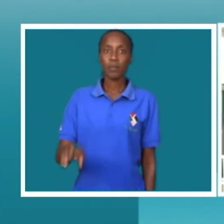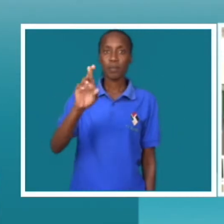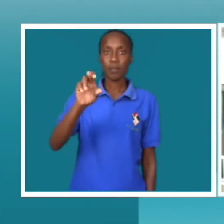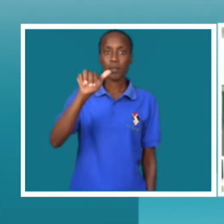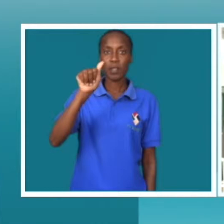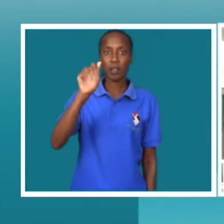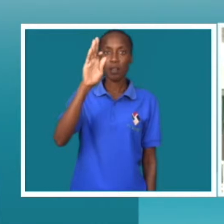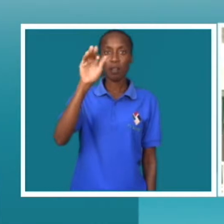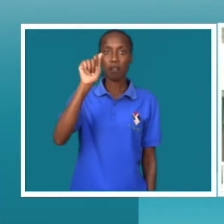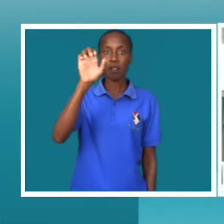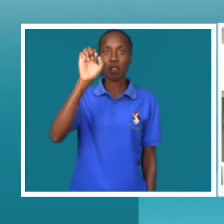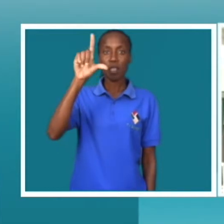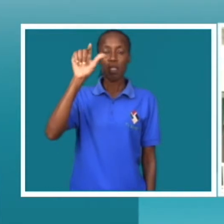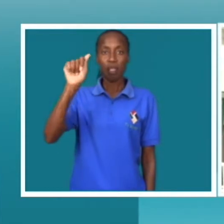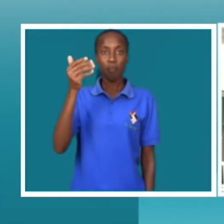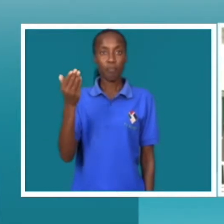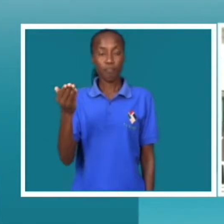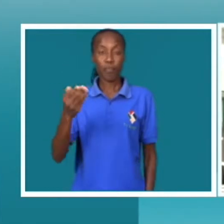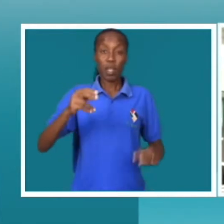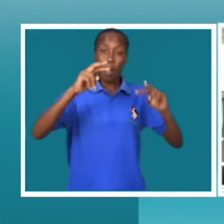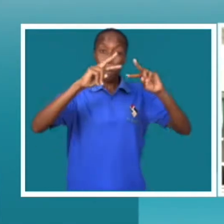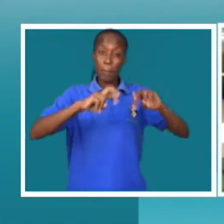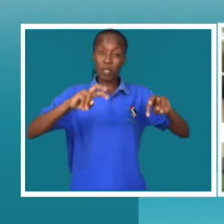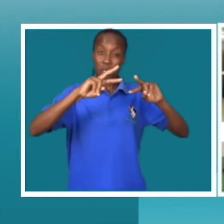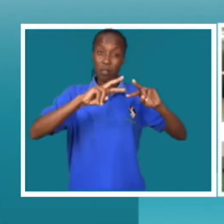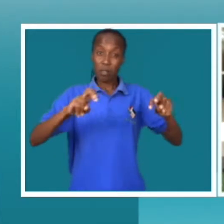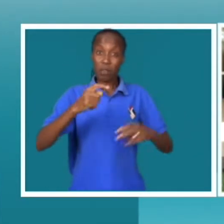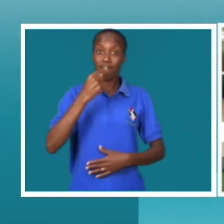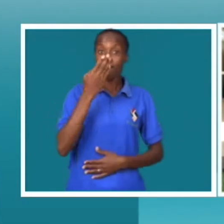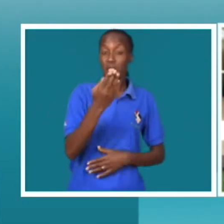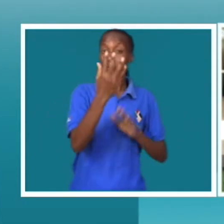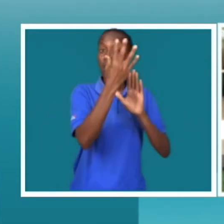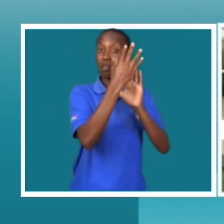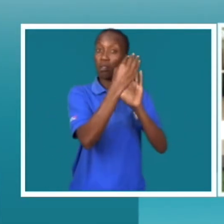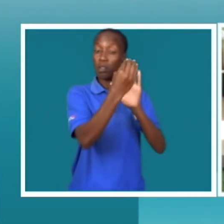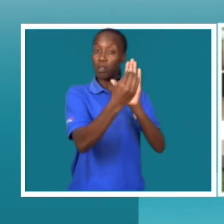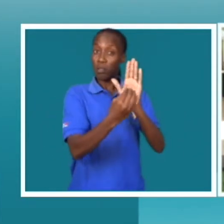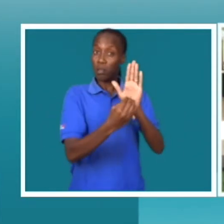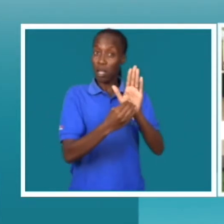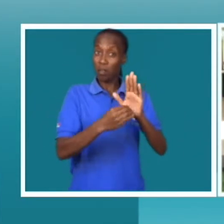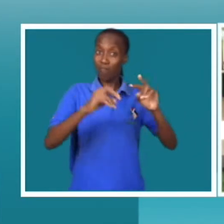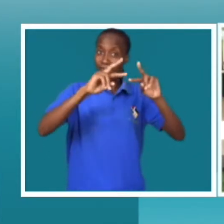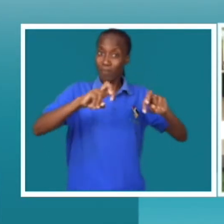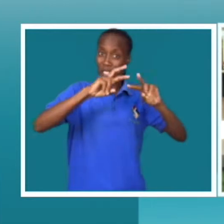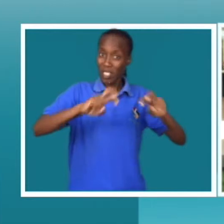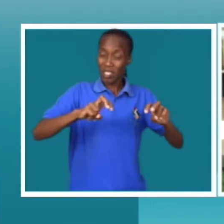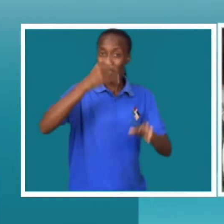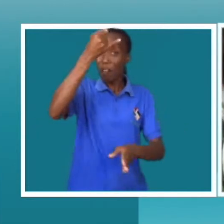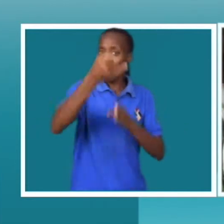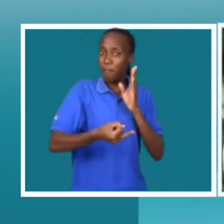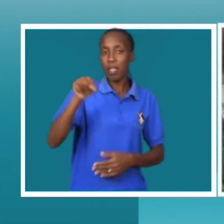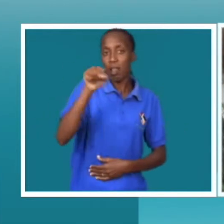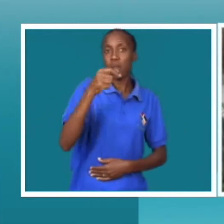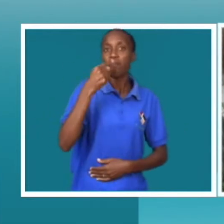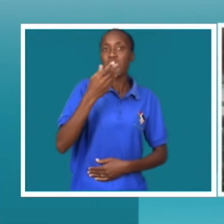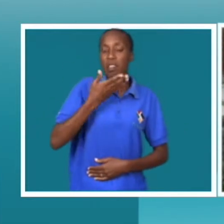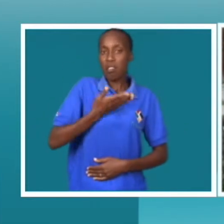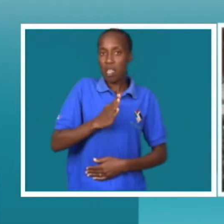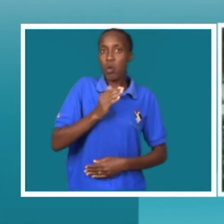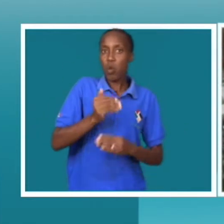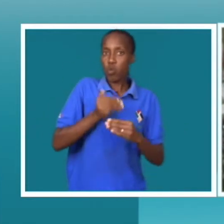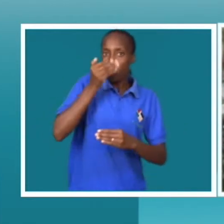Rafael Andrade, pesquisadora, diz que este estudo não é um produto final e fala